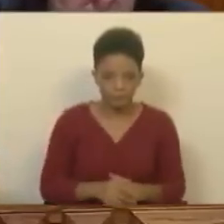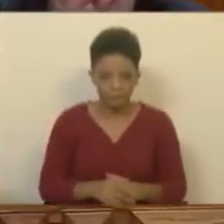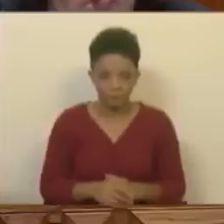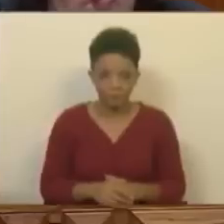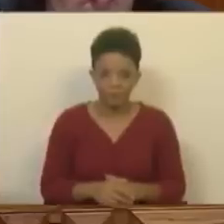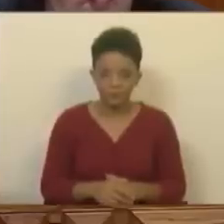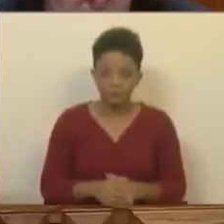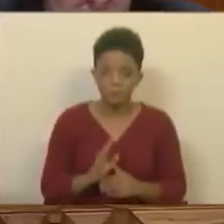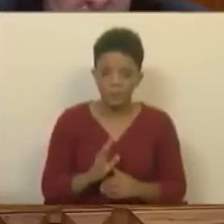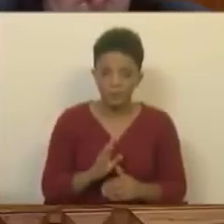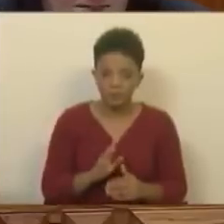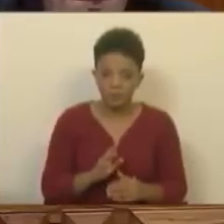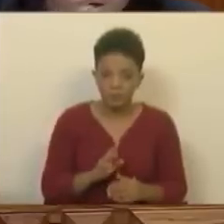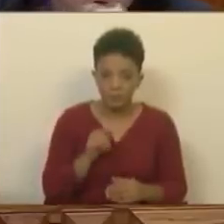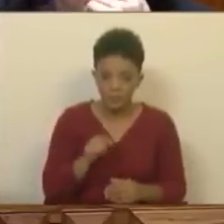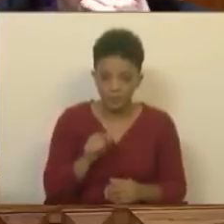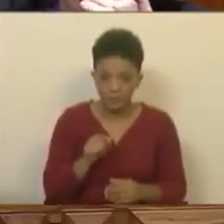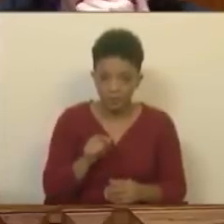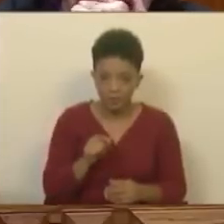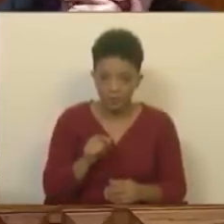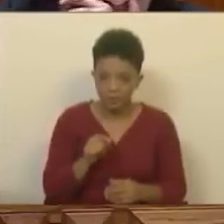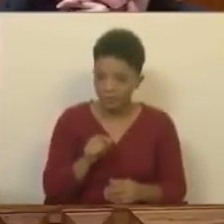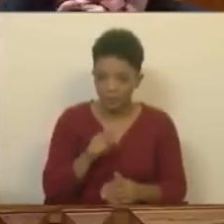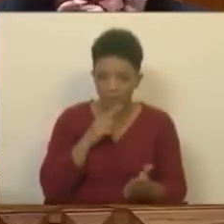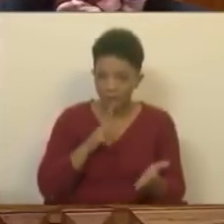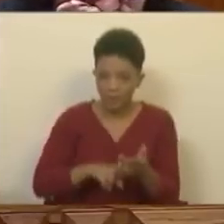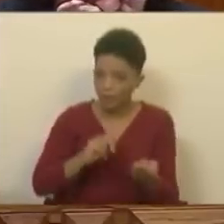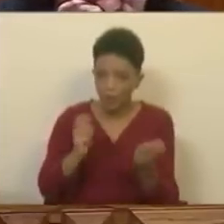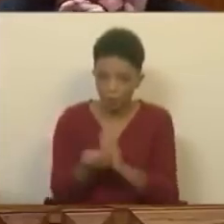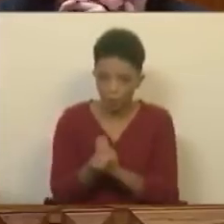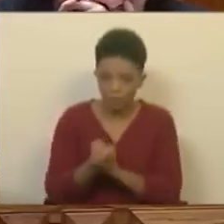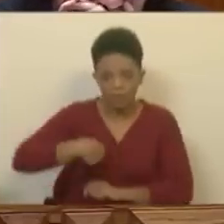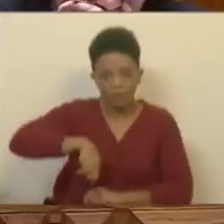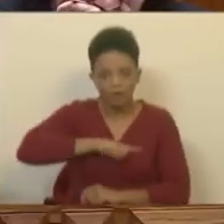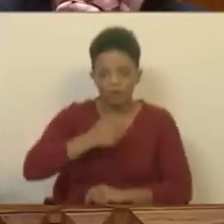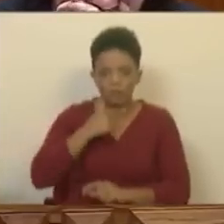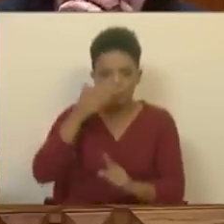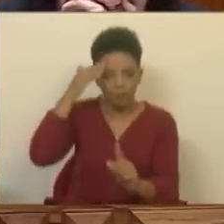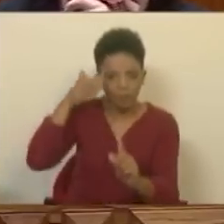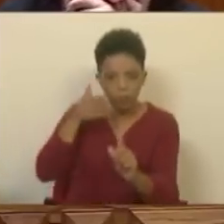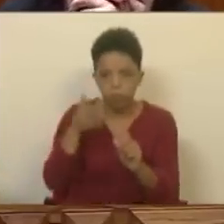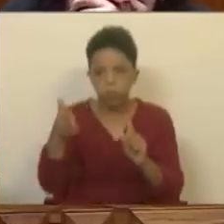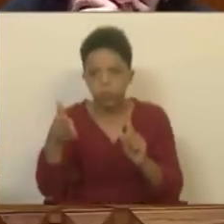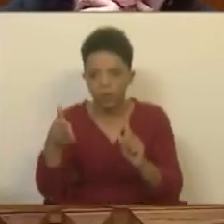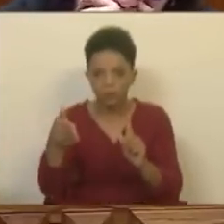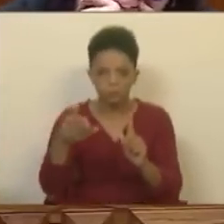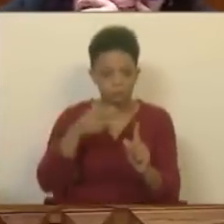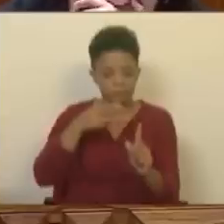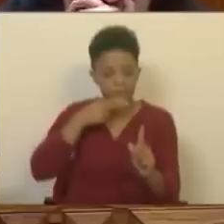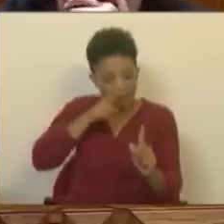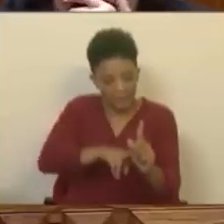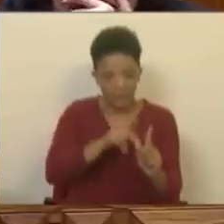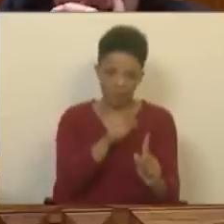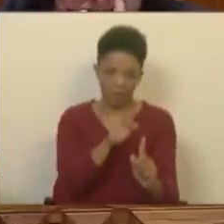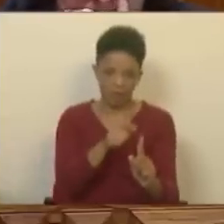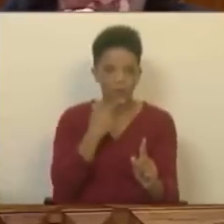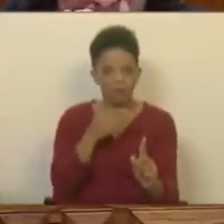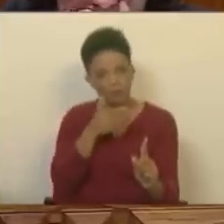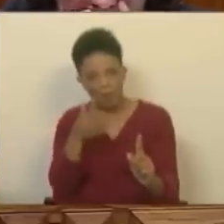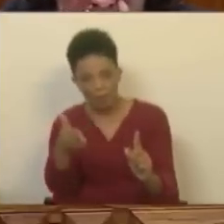agora isso não altera a realidade e portanto sobretudo nós não nos podemos desfocar na realidade e qual é a realidade